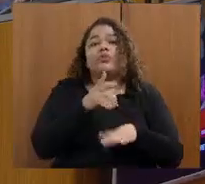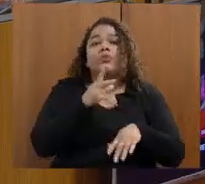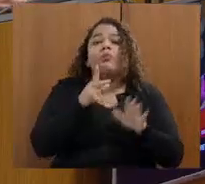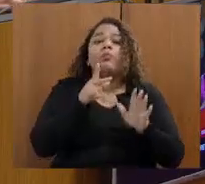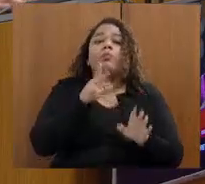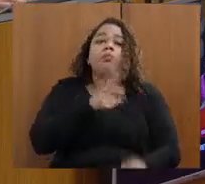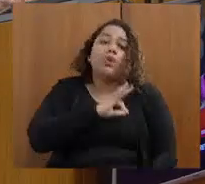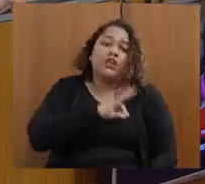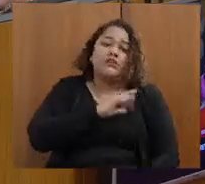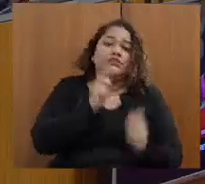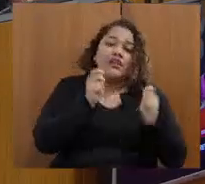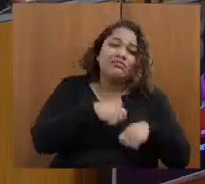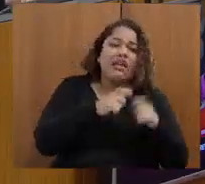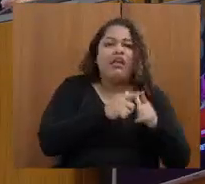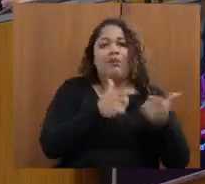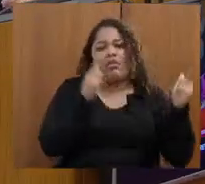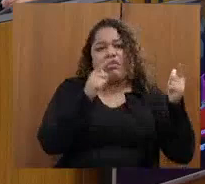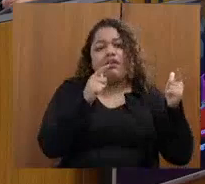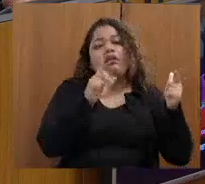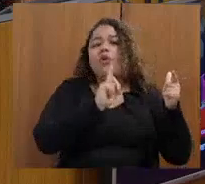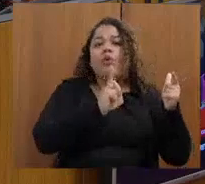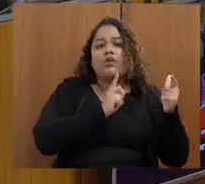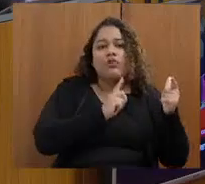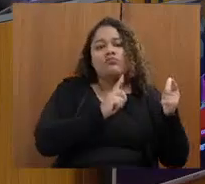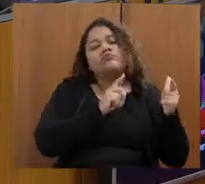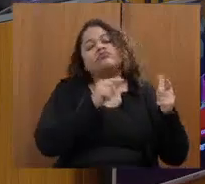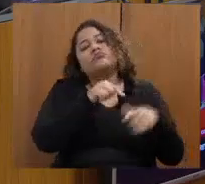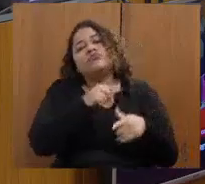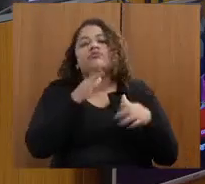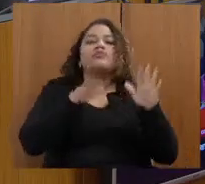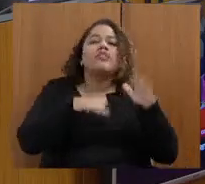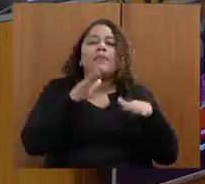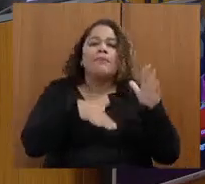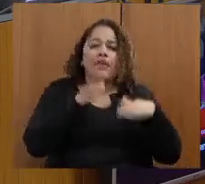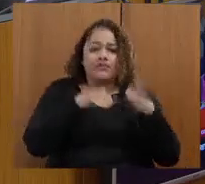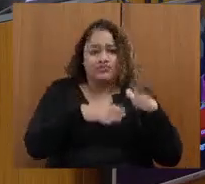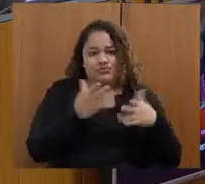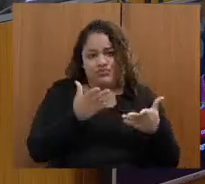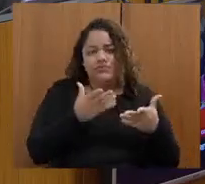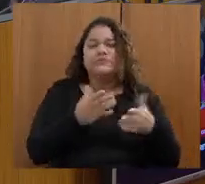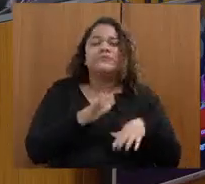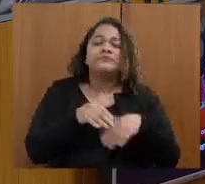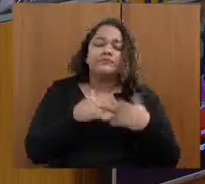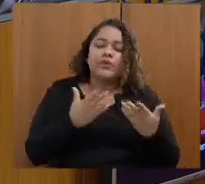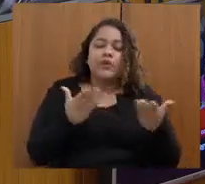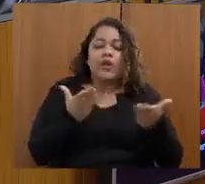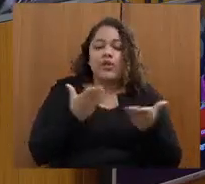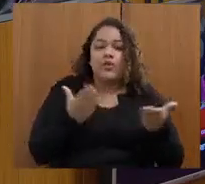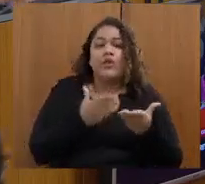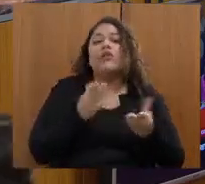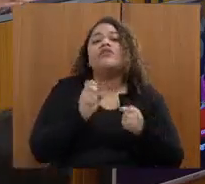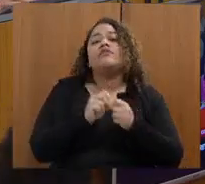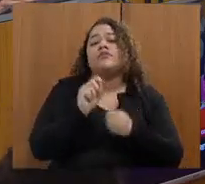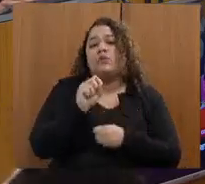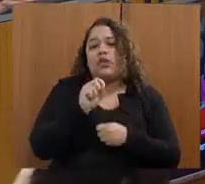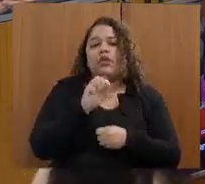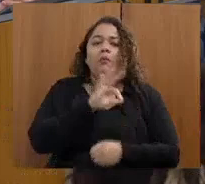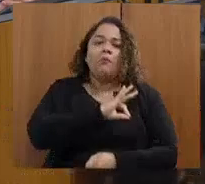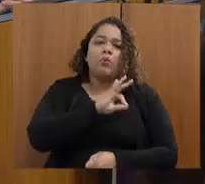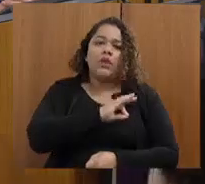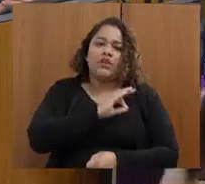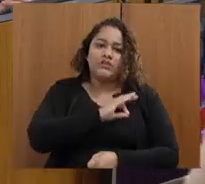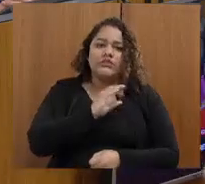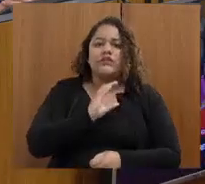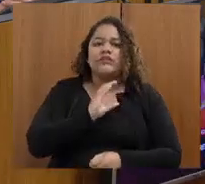da gente uma ampliação mas tem toda uma uma limitação o que estamos fazendo agora é um diálogo com a polícia civil